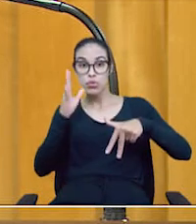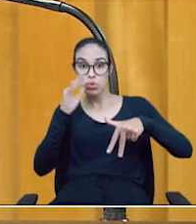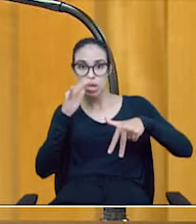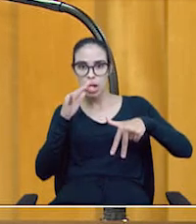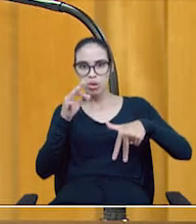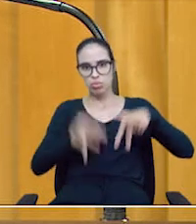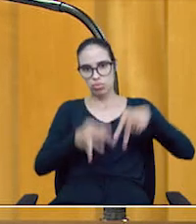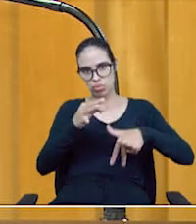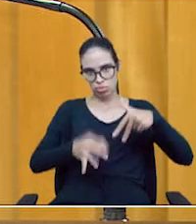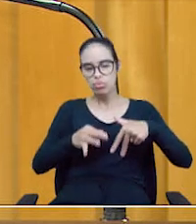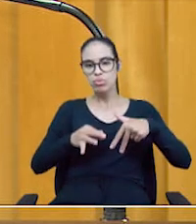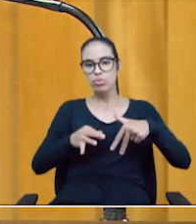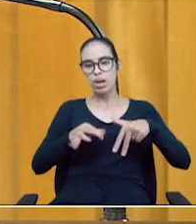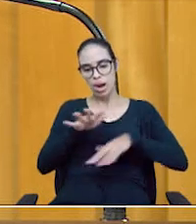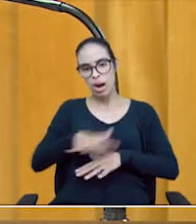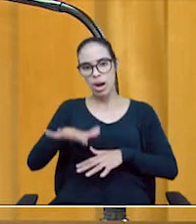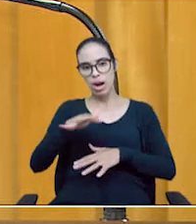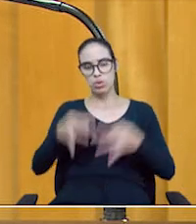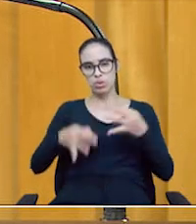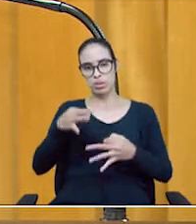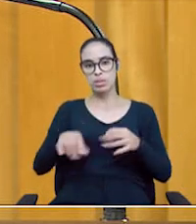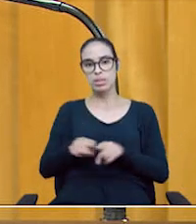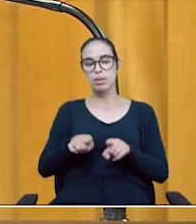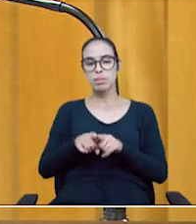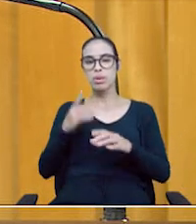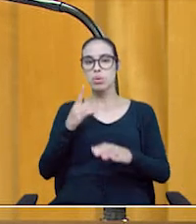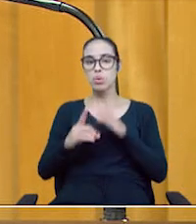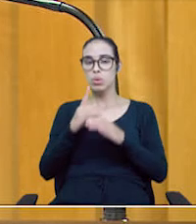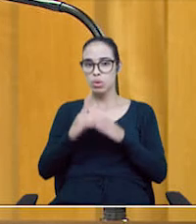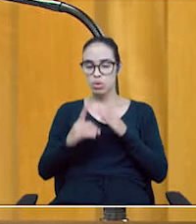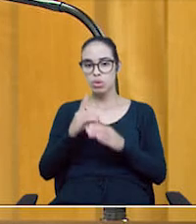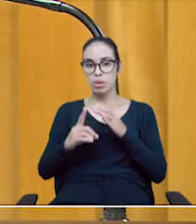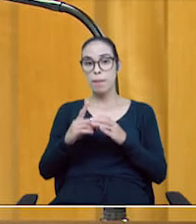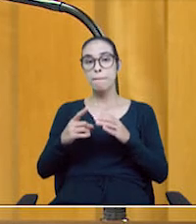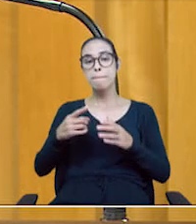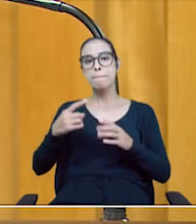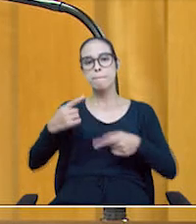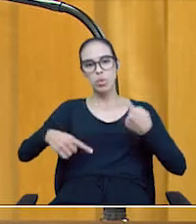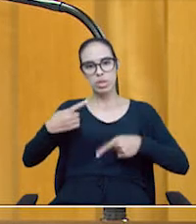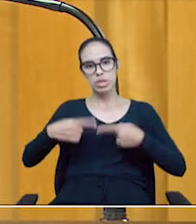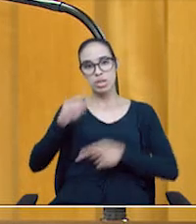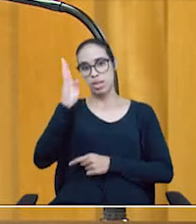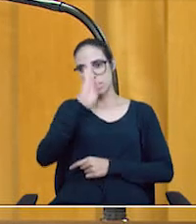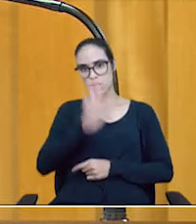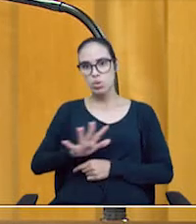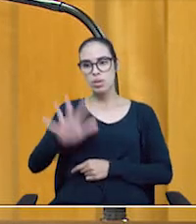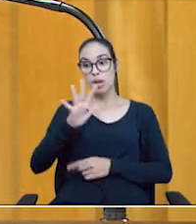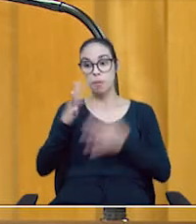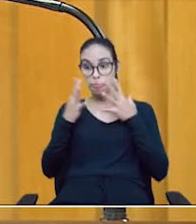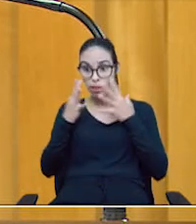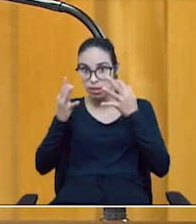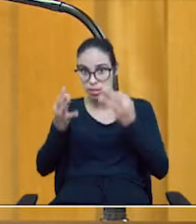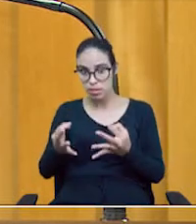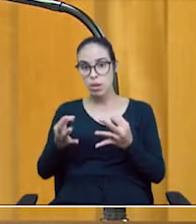Judiciário, coordenador do Comitê Gestor da Política Nacional de Atenção Prioritária ao Primeiro Grau de